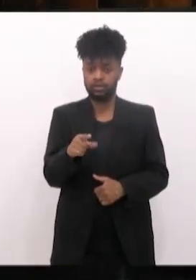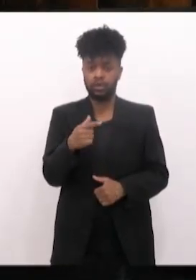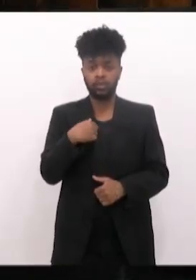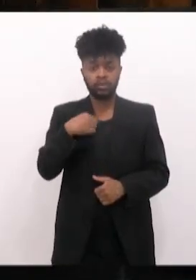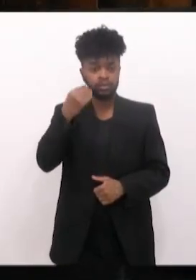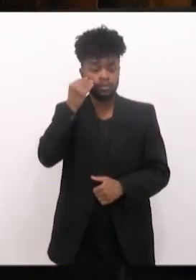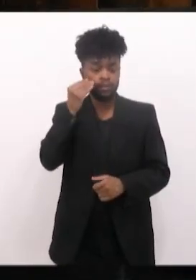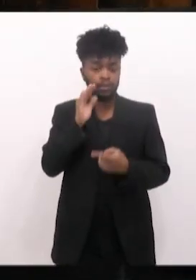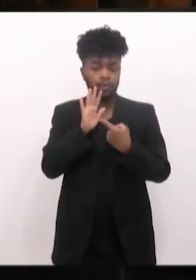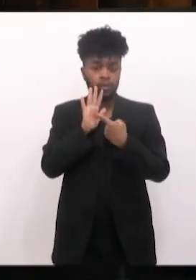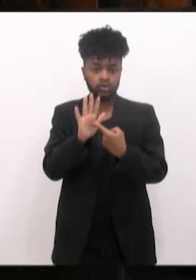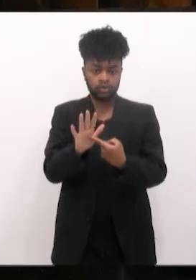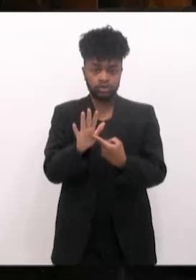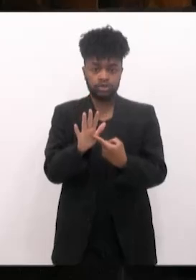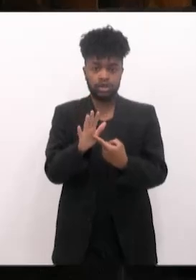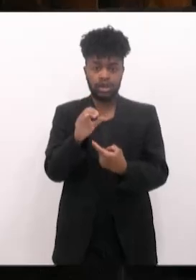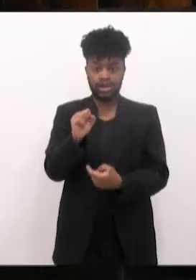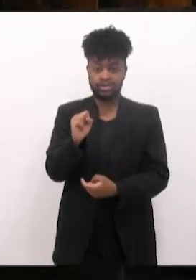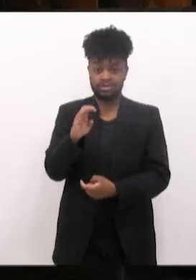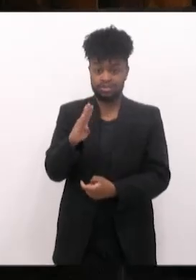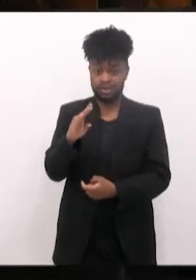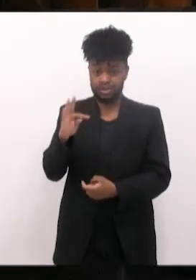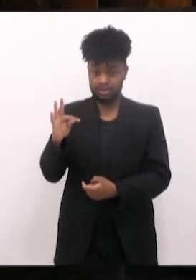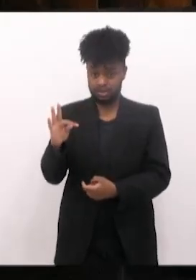mostrar para o SBT